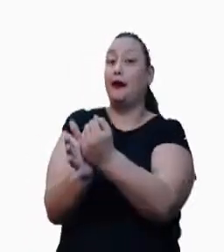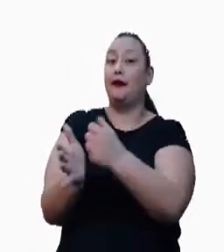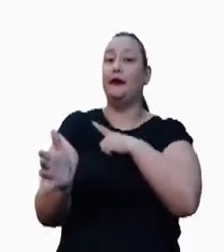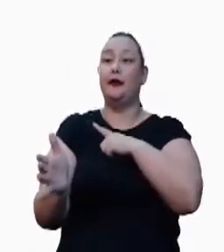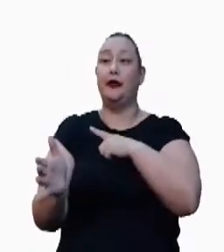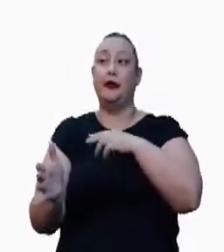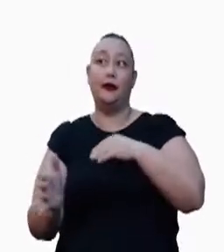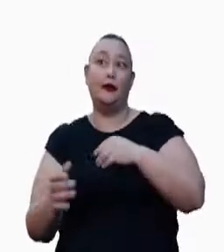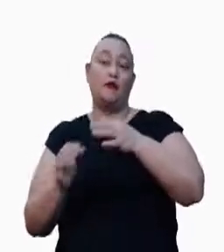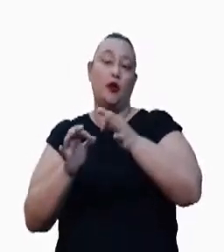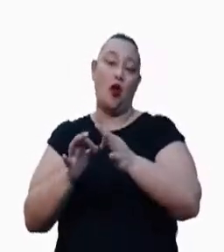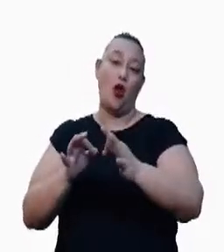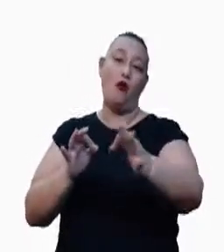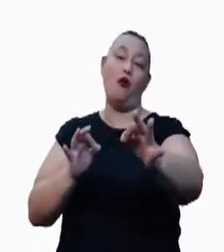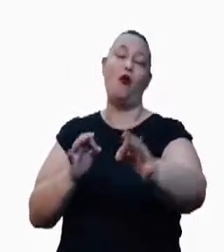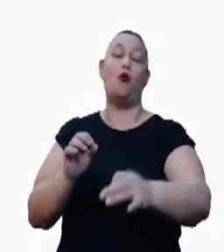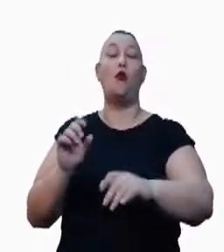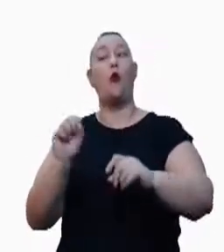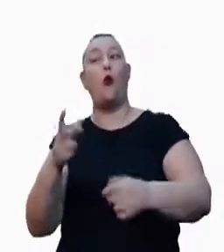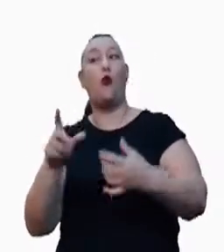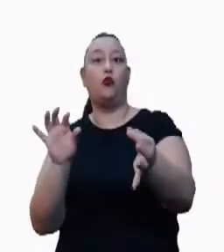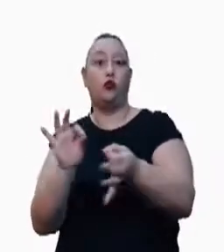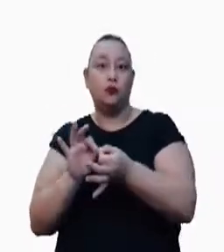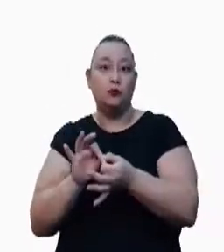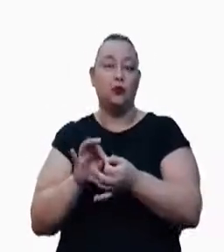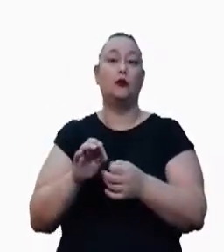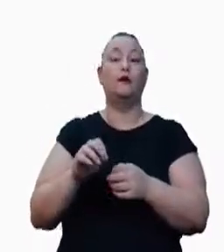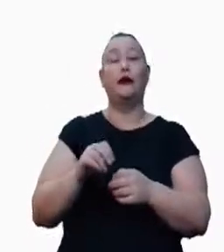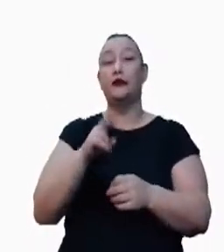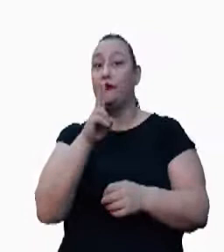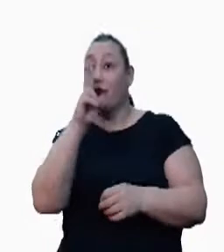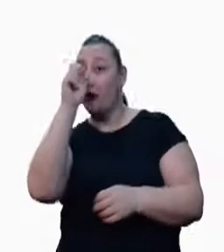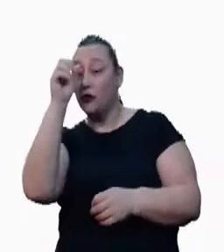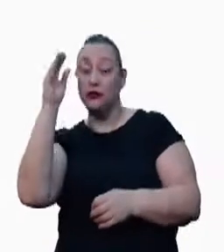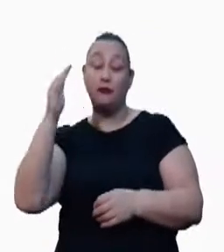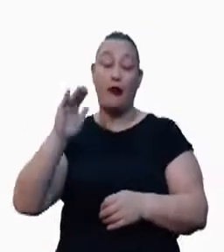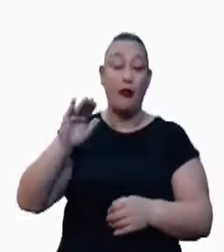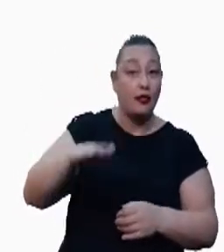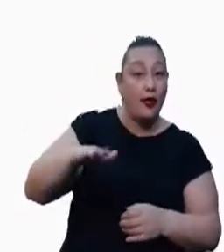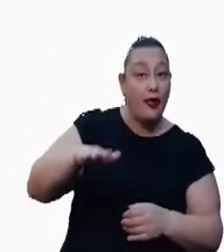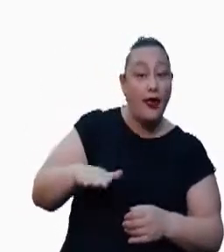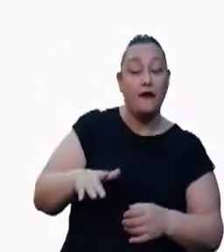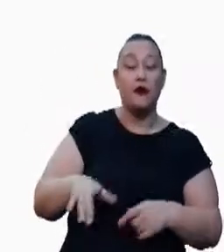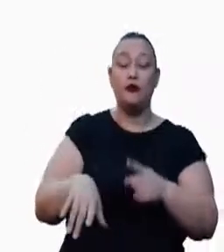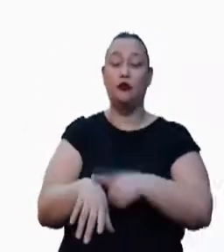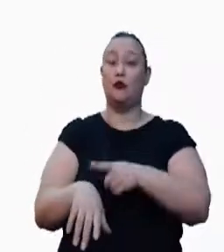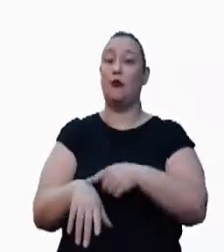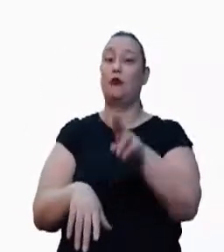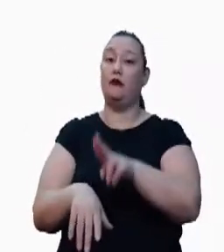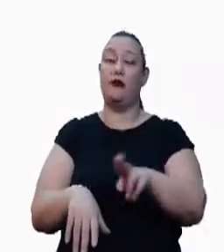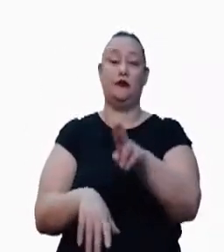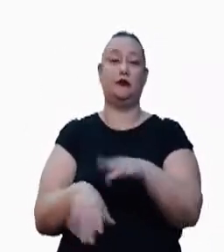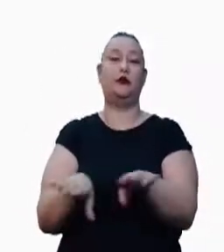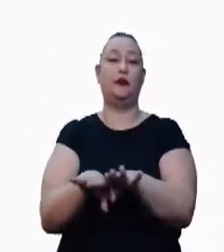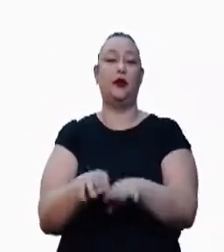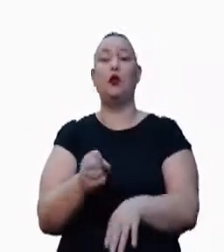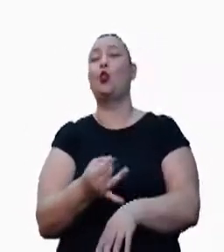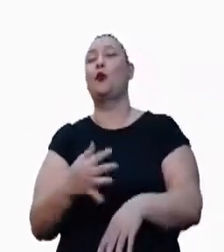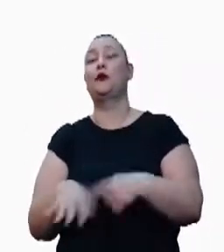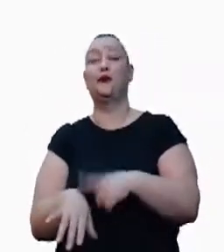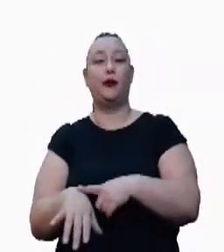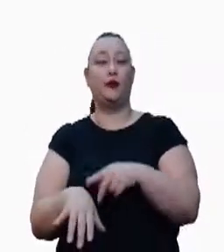mais prolongado, um efeito mais curto, um efeito mais sério, um efeito mais leve, e a duração também, de quanto isso vai